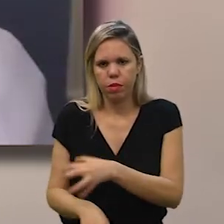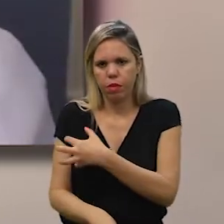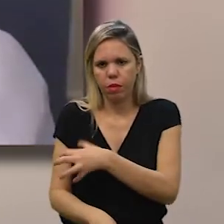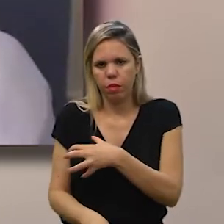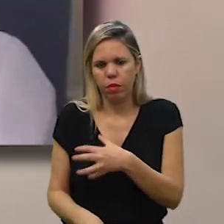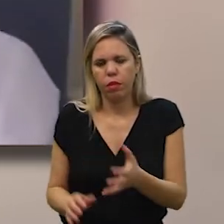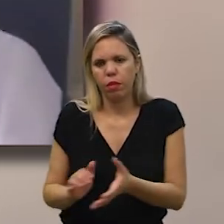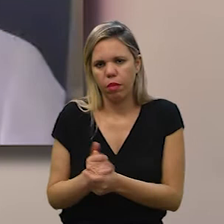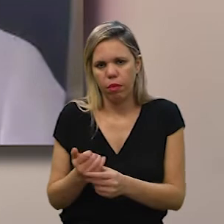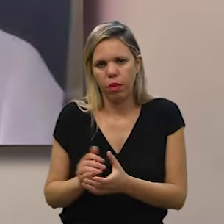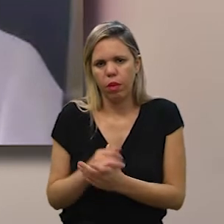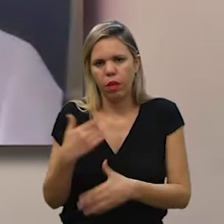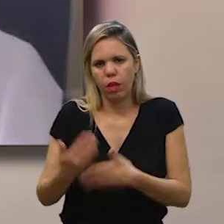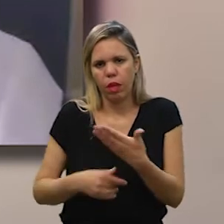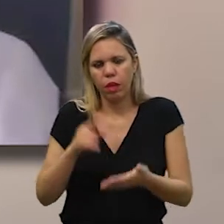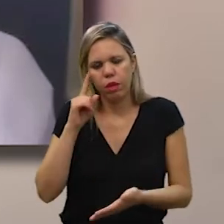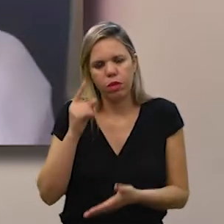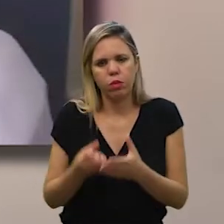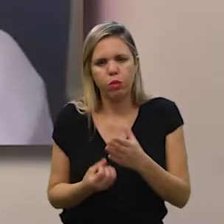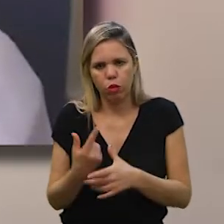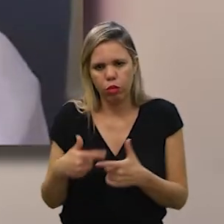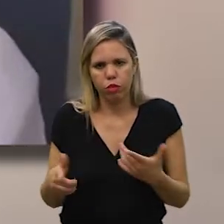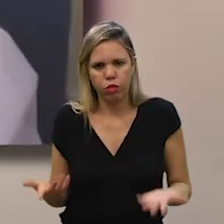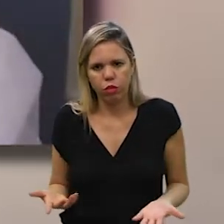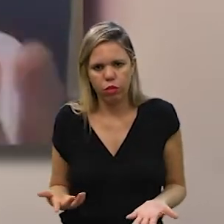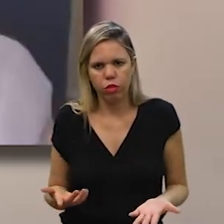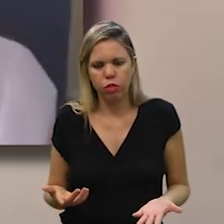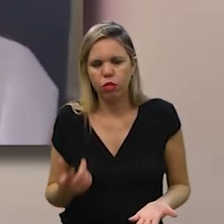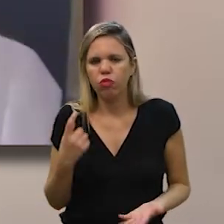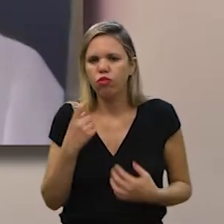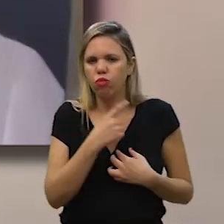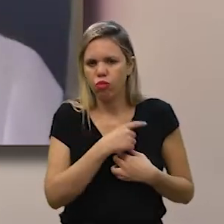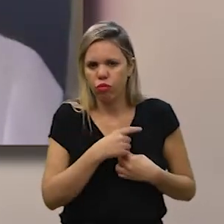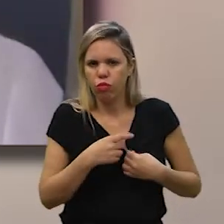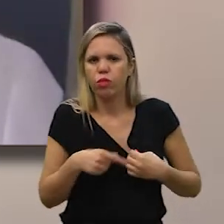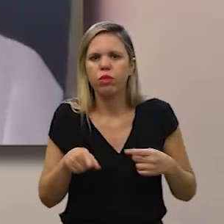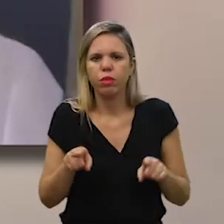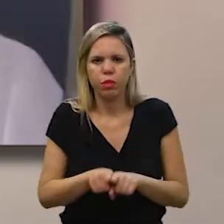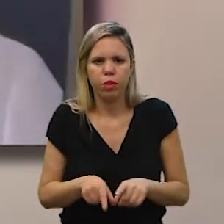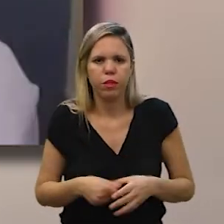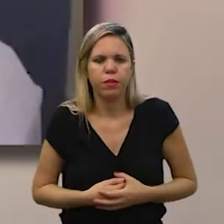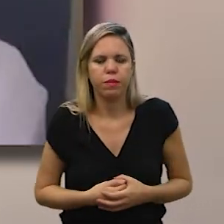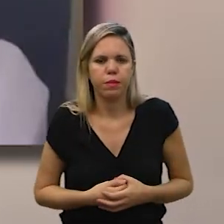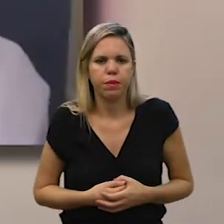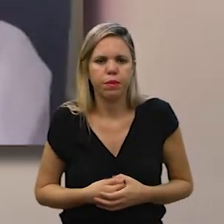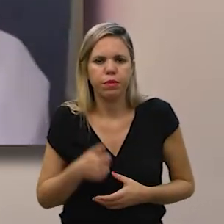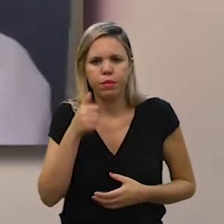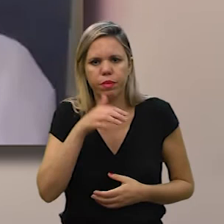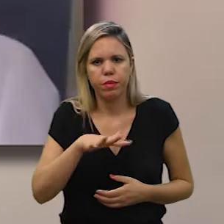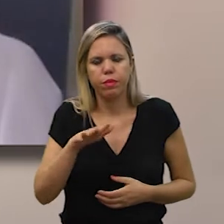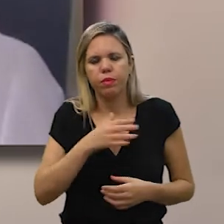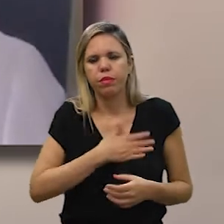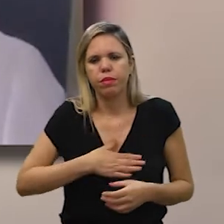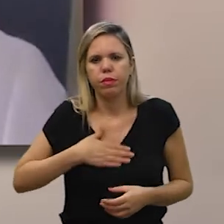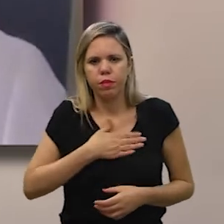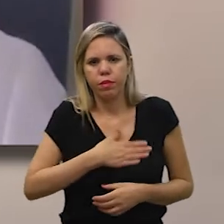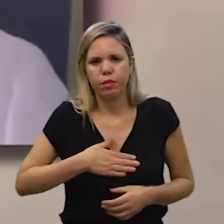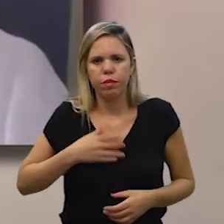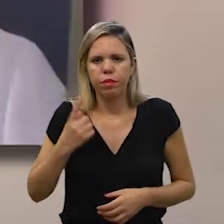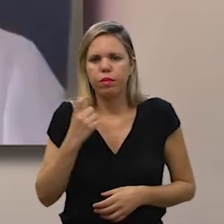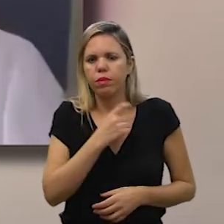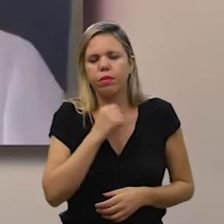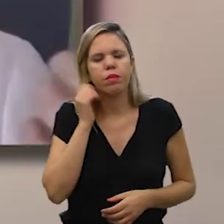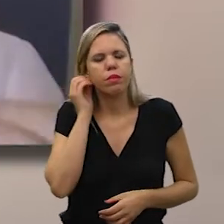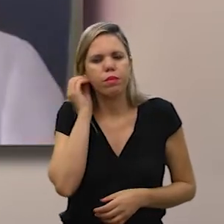alergia. Sabonete do dia a dia pode causar alergia. O perfume, né? As mulheres adoram ganhar